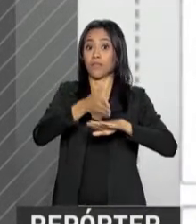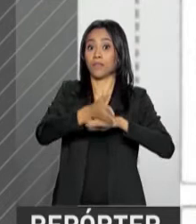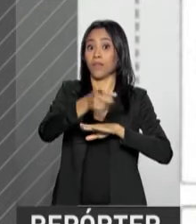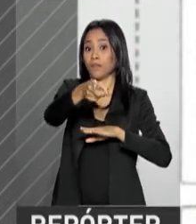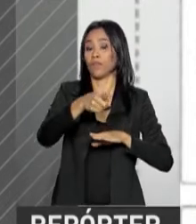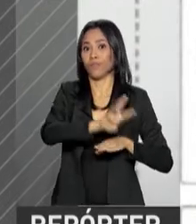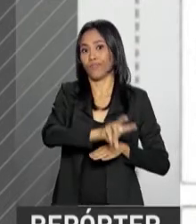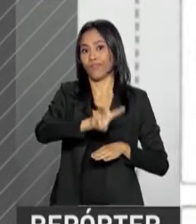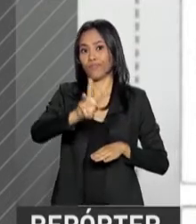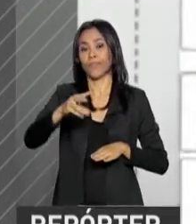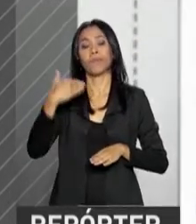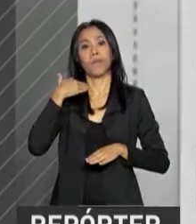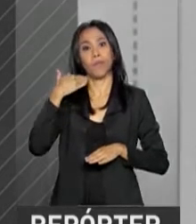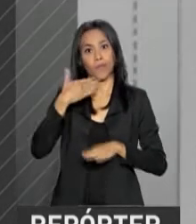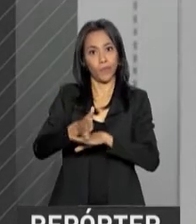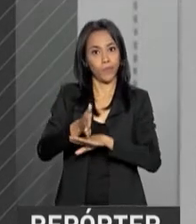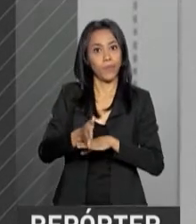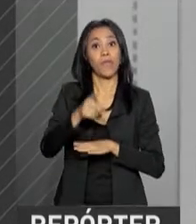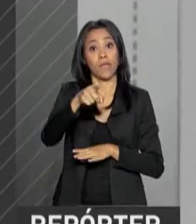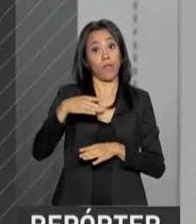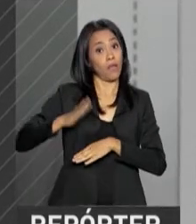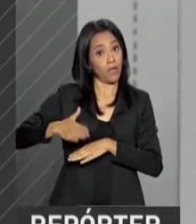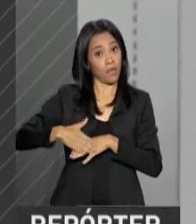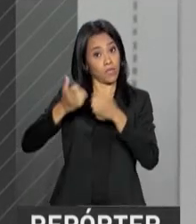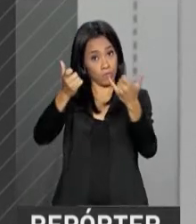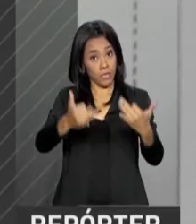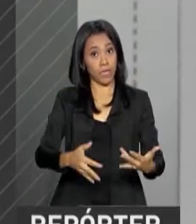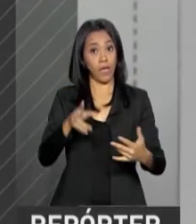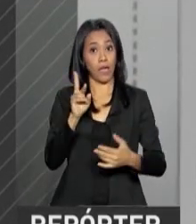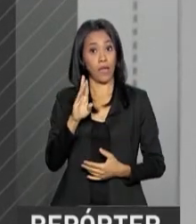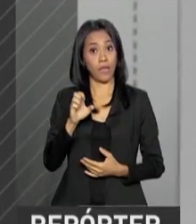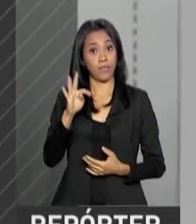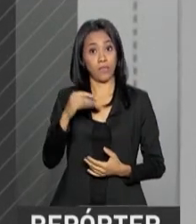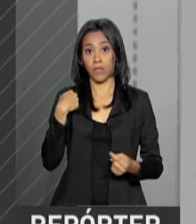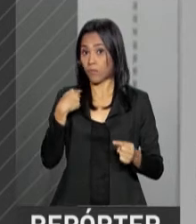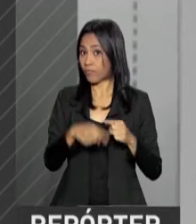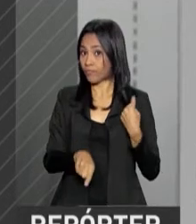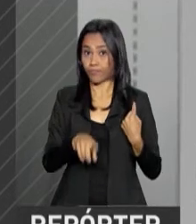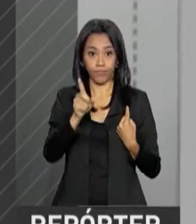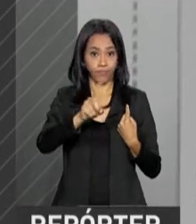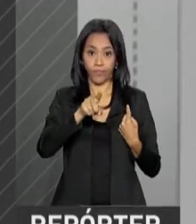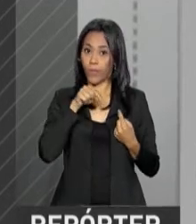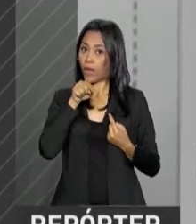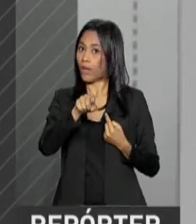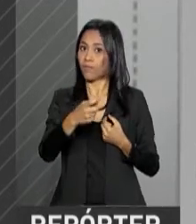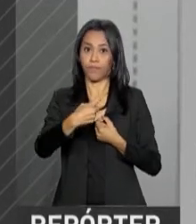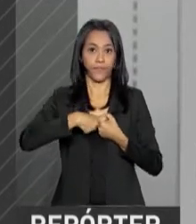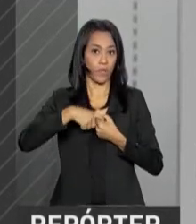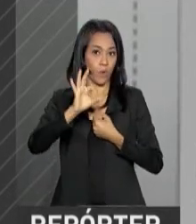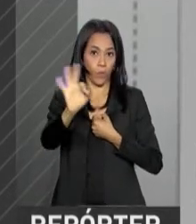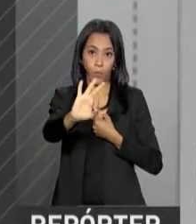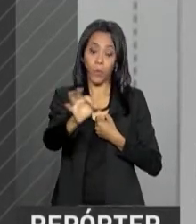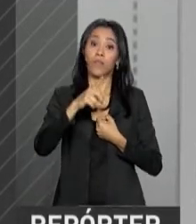atualização de dados bancários de acordo com a receita o endereço informado não tem nenhuma relação com o site da receita apesar